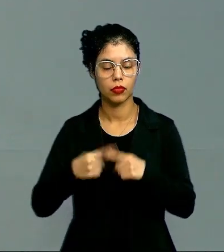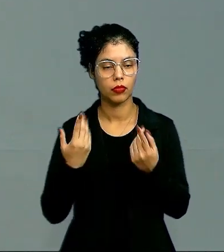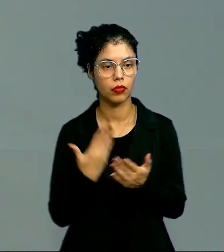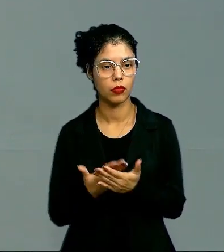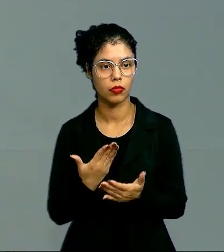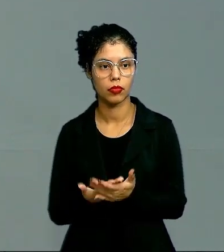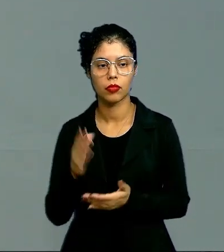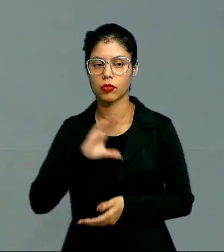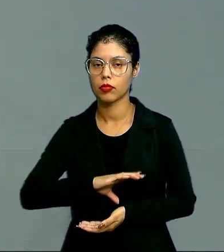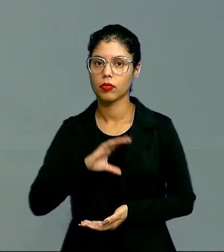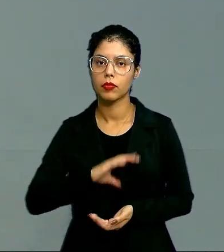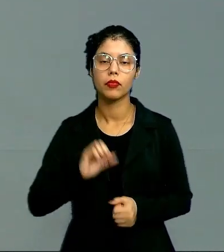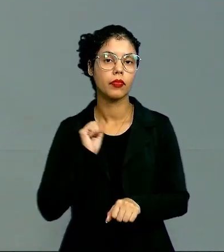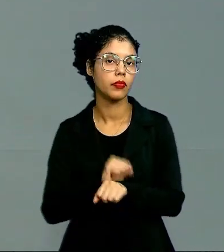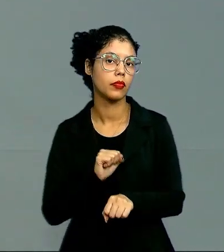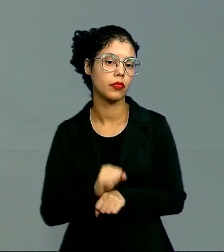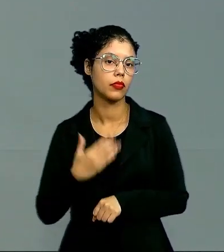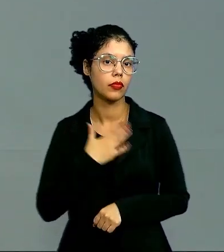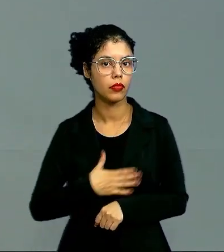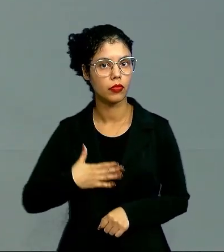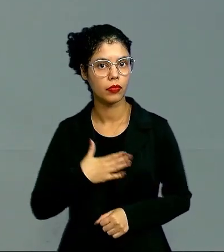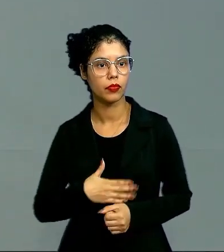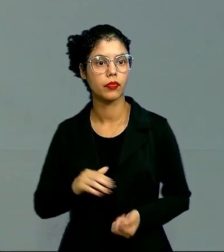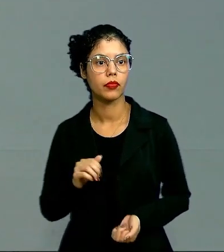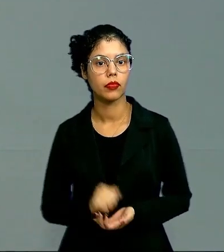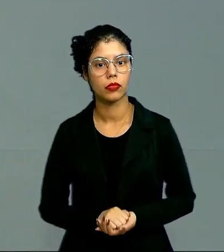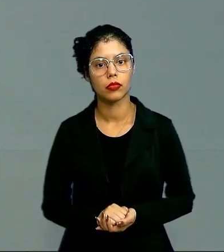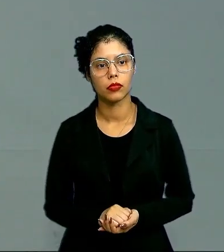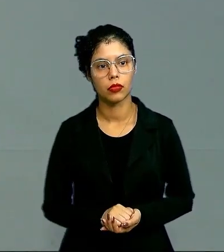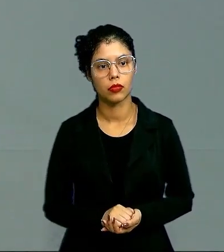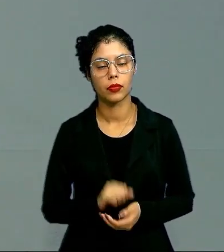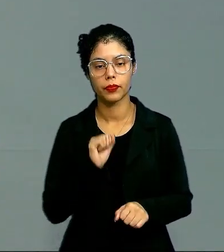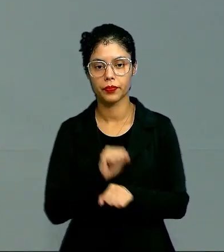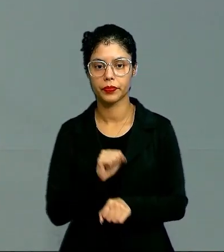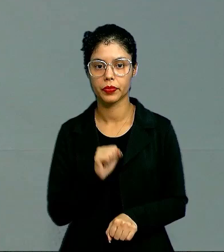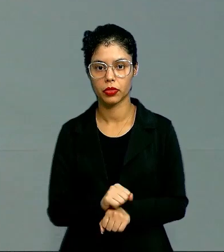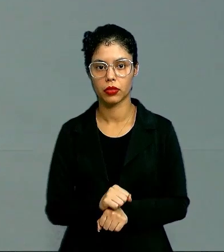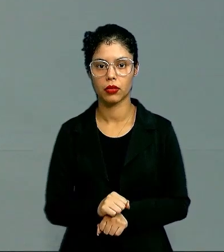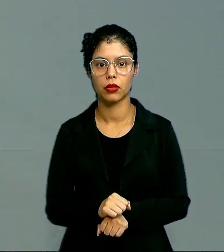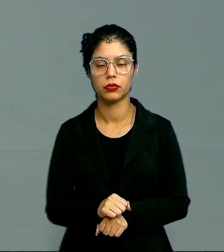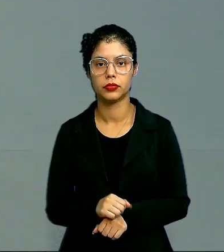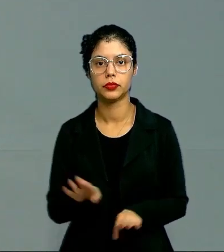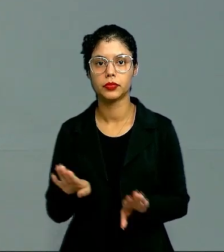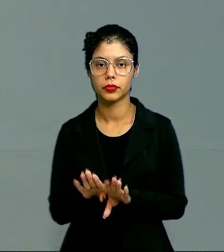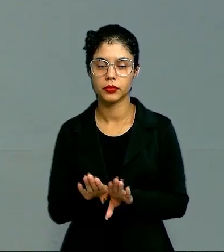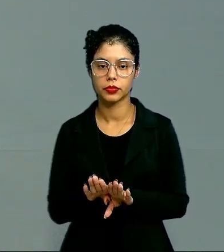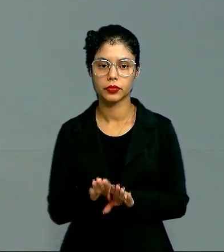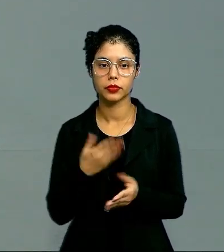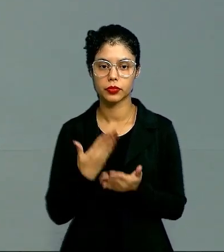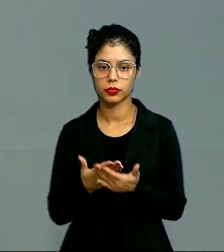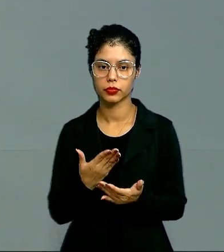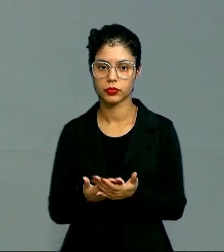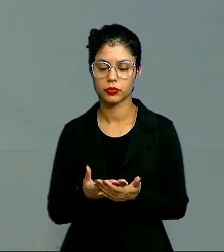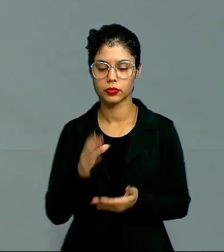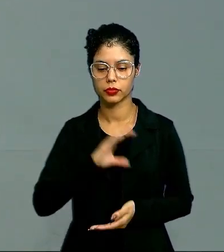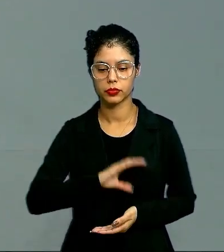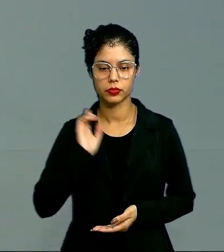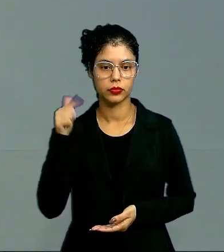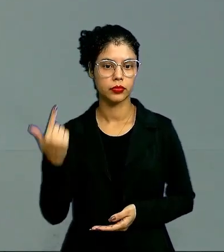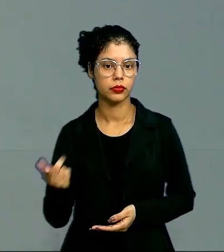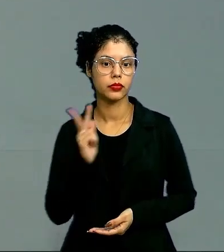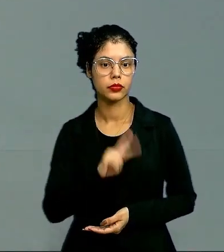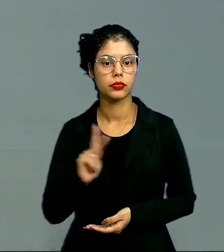uma aula de língua portuguesa, eu espero que vocês tenham gostado, tá? Eu espero que vocês reprisem as aulas de língua portuguesa e dos